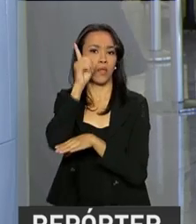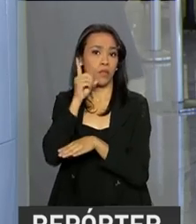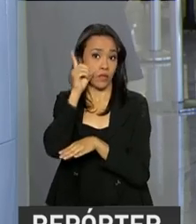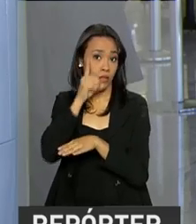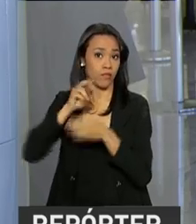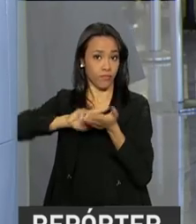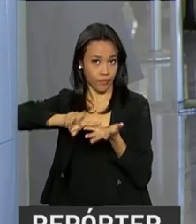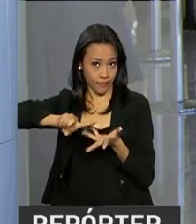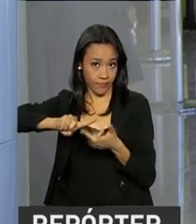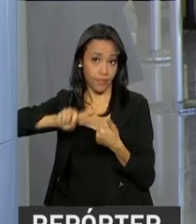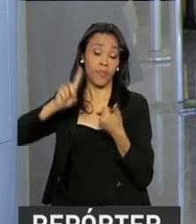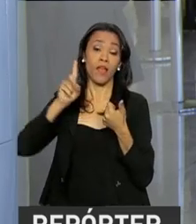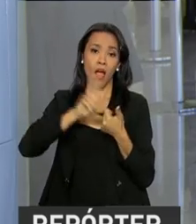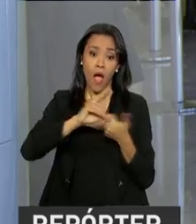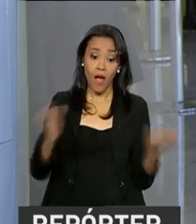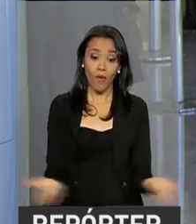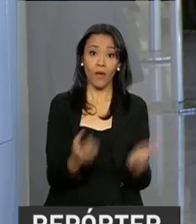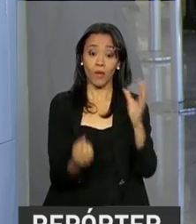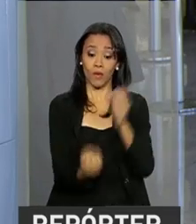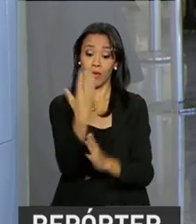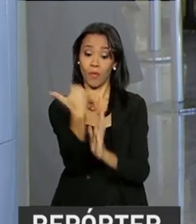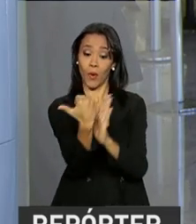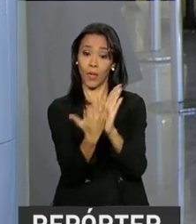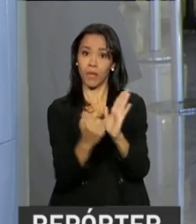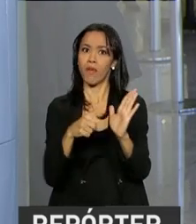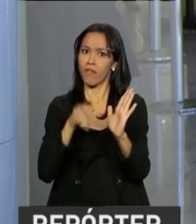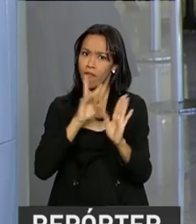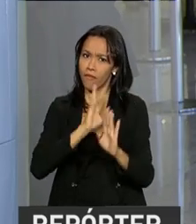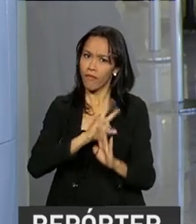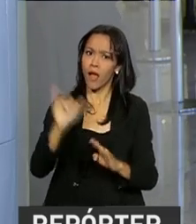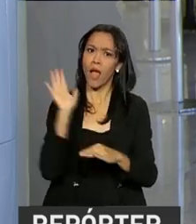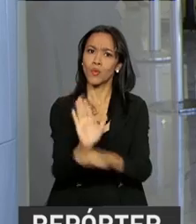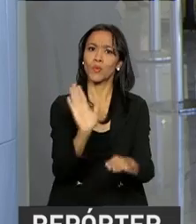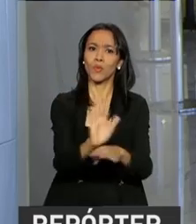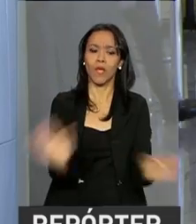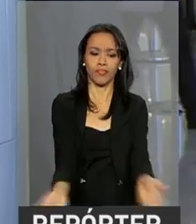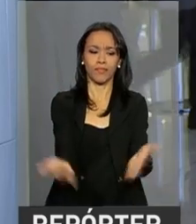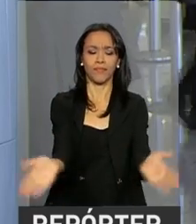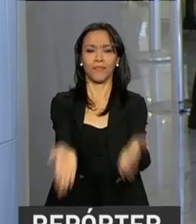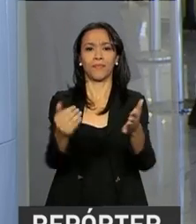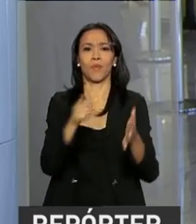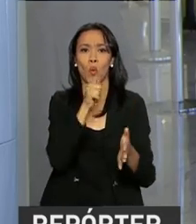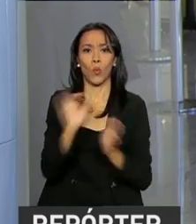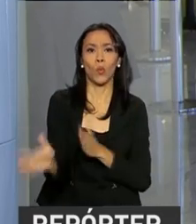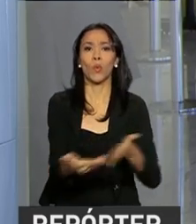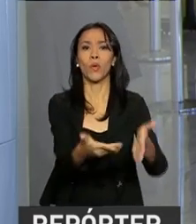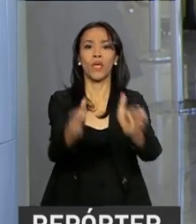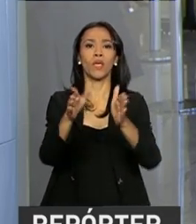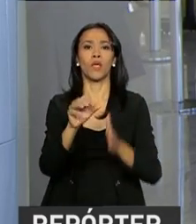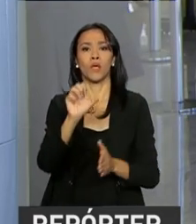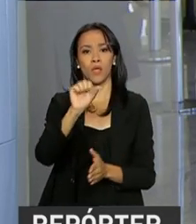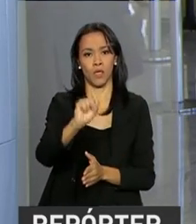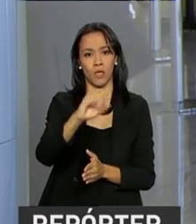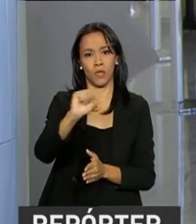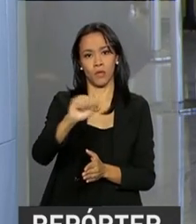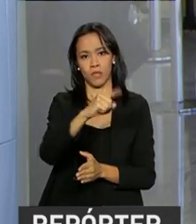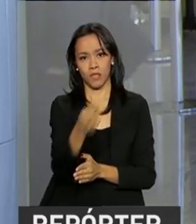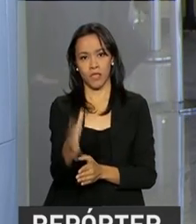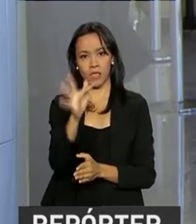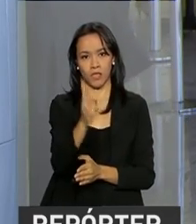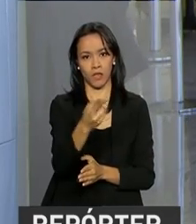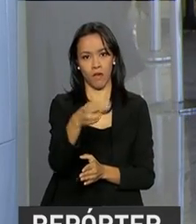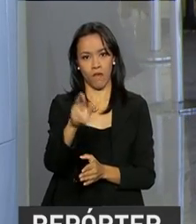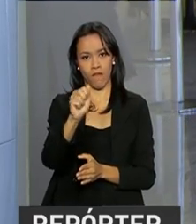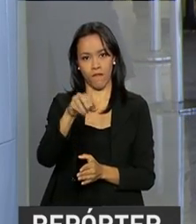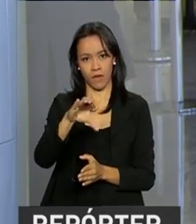vai permitir então uma série de investimentos na bacia do Velho Chico para recuperar essa bacia, recuperar o leito